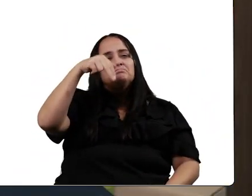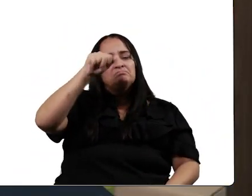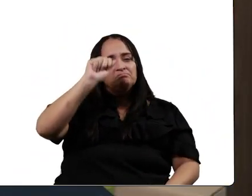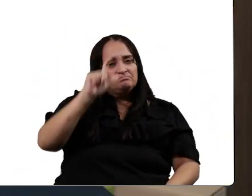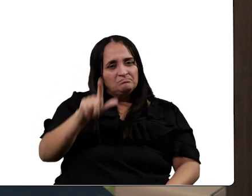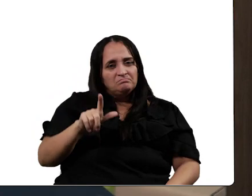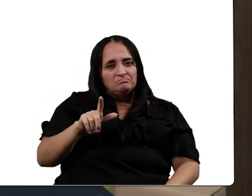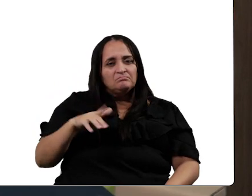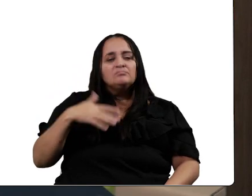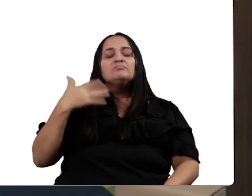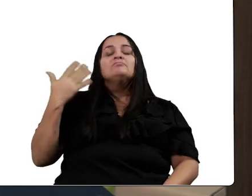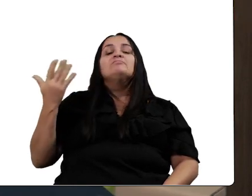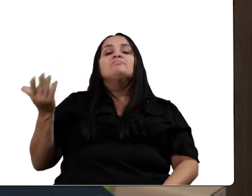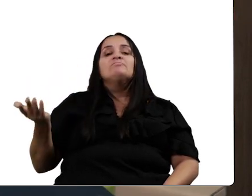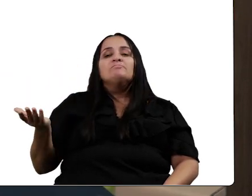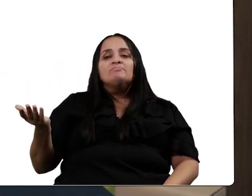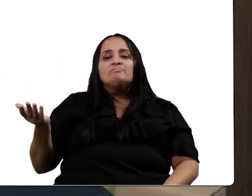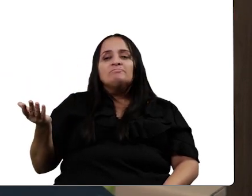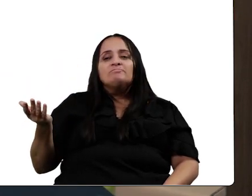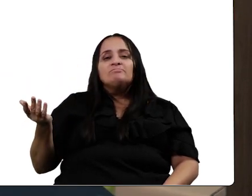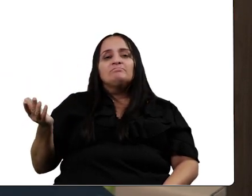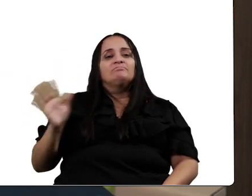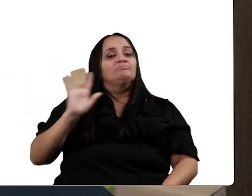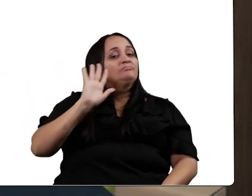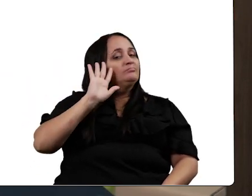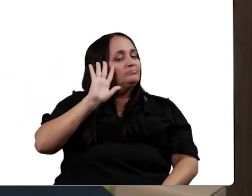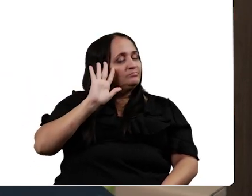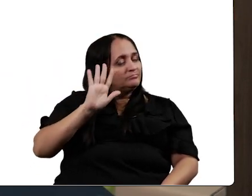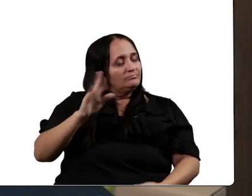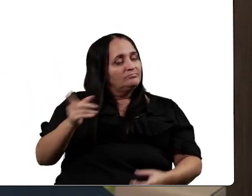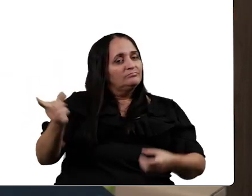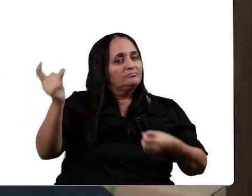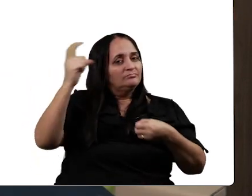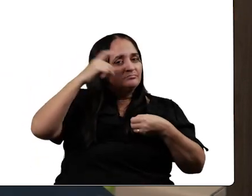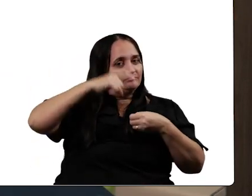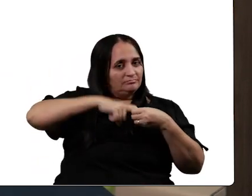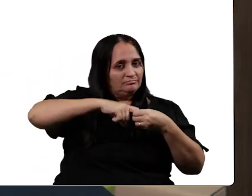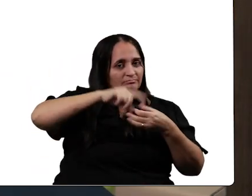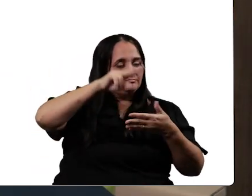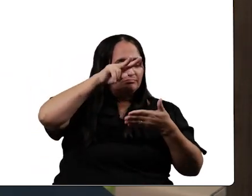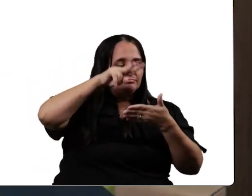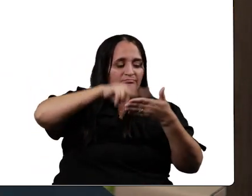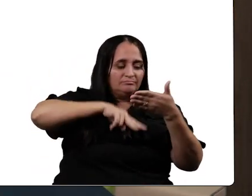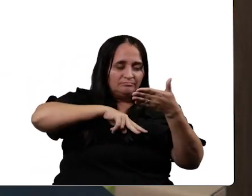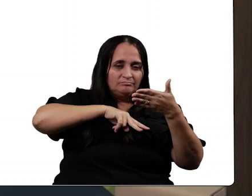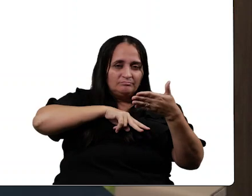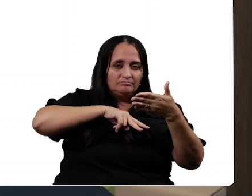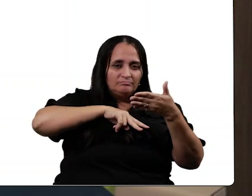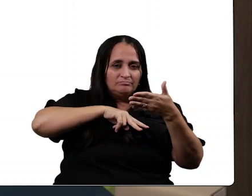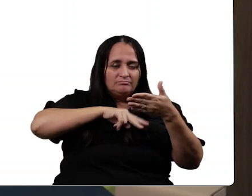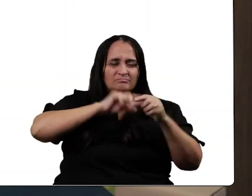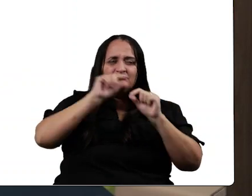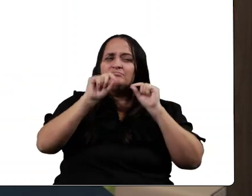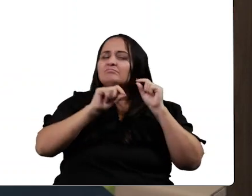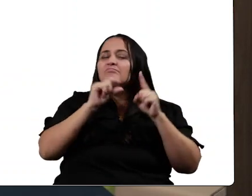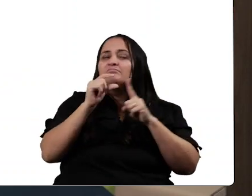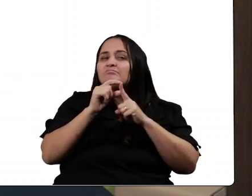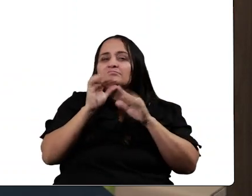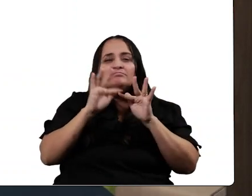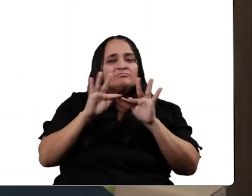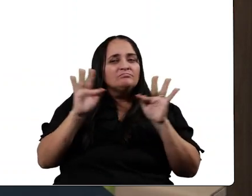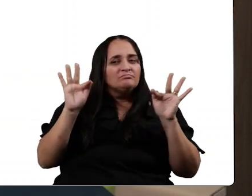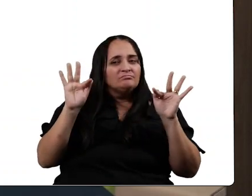tem como saber, voltando no texto e lendo novamente o parágrafo de onde foi retirado a